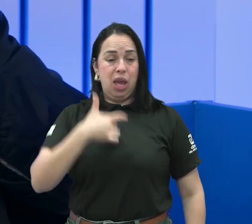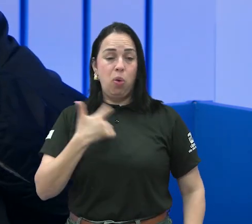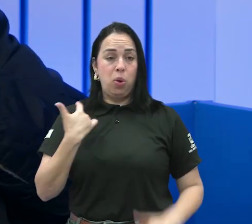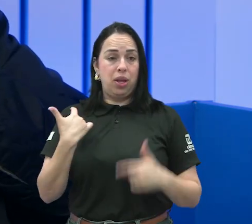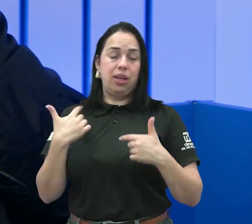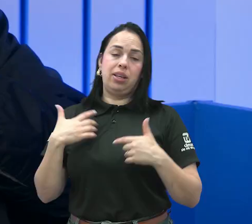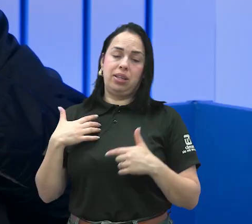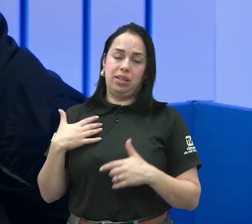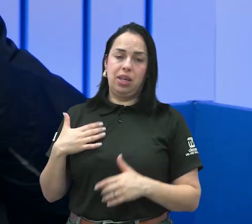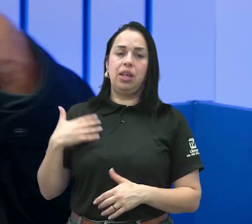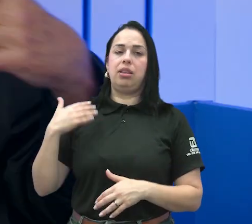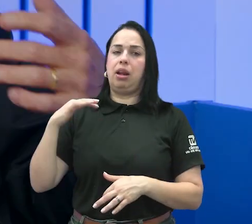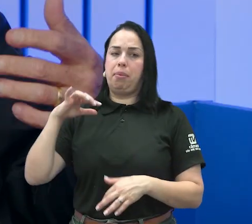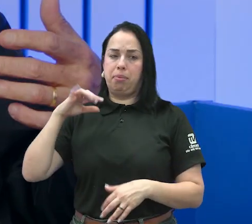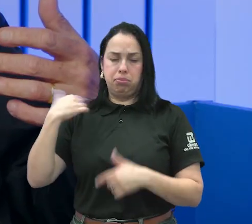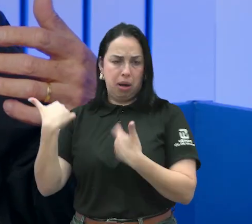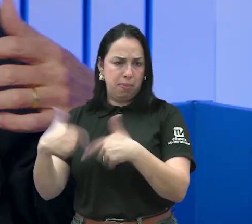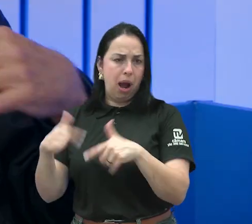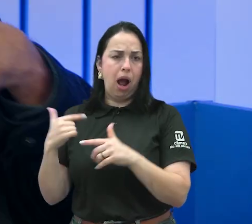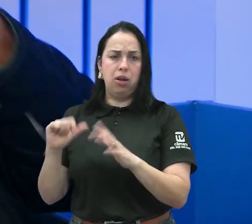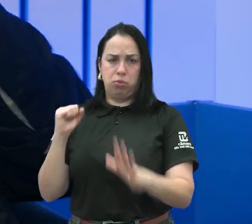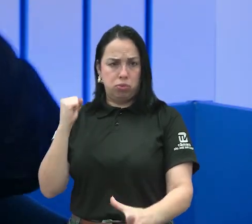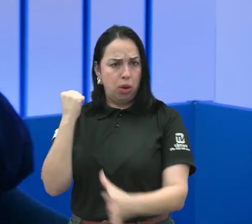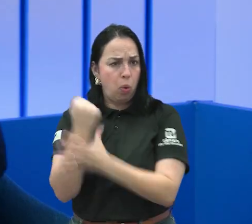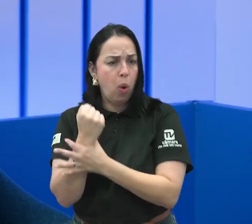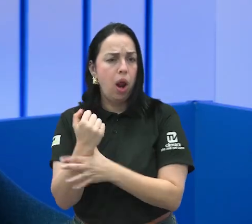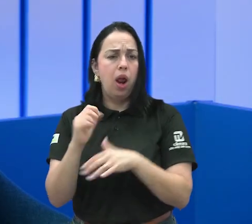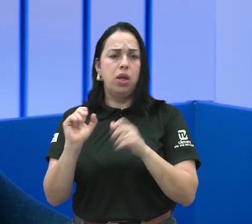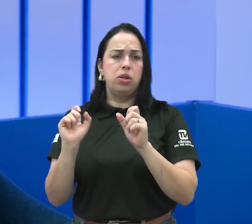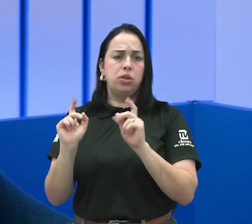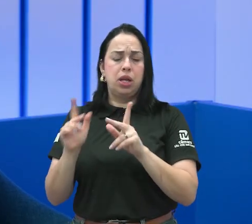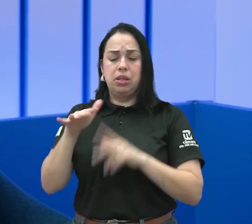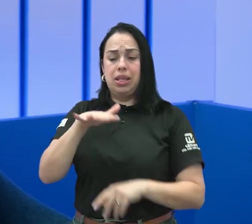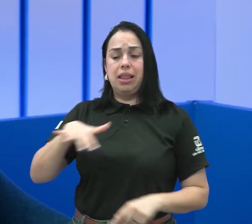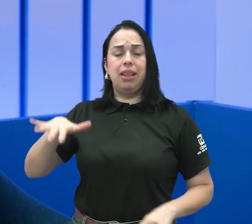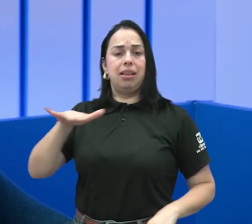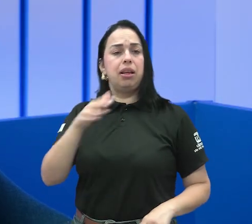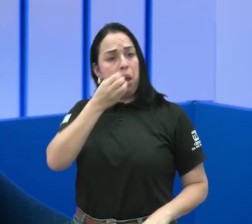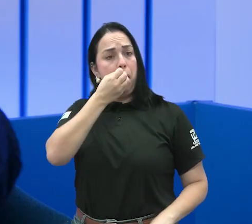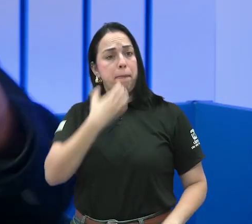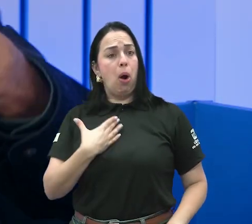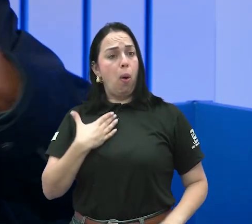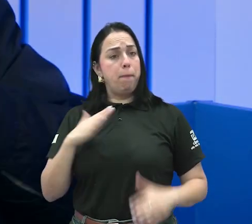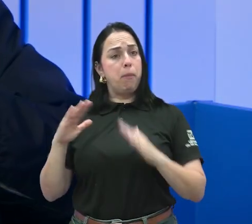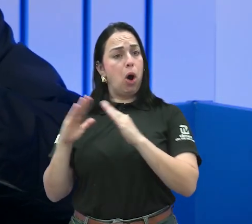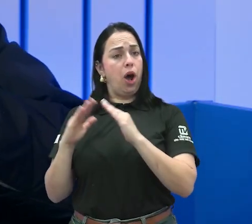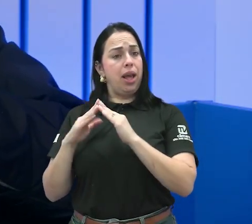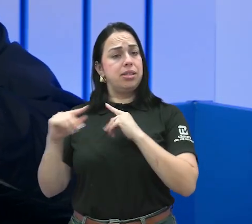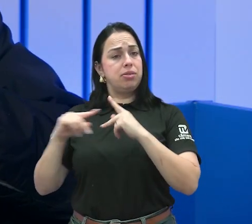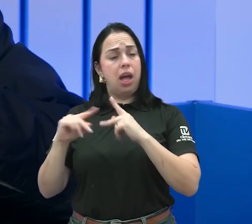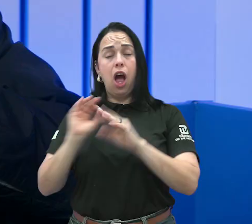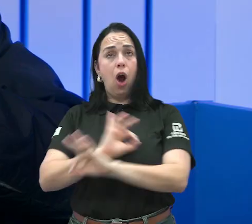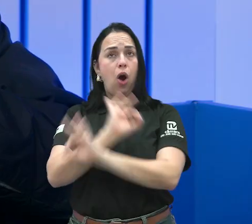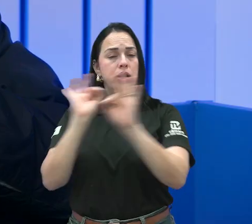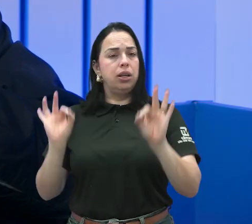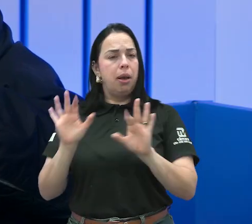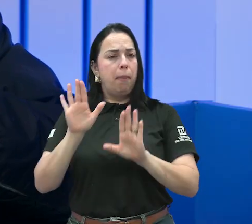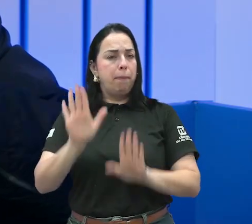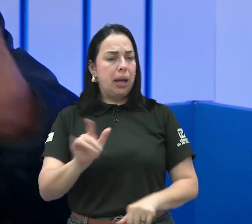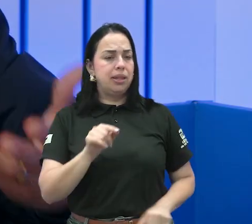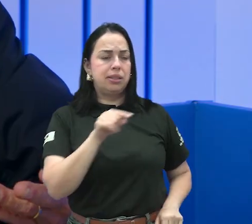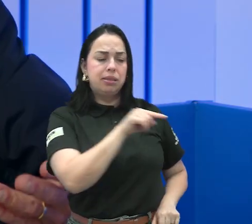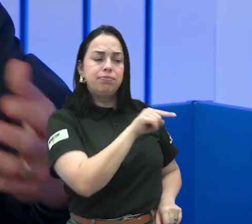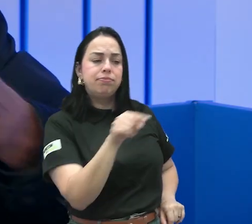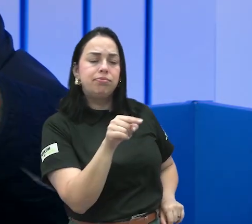sou da classe média, com emprego estável, né, eu estou num setor social que é bom morar em São José, né? Mas